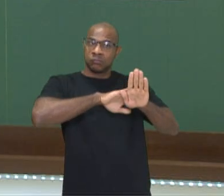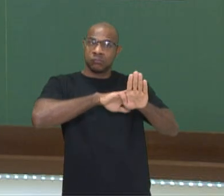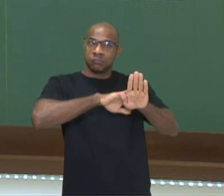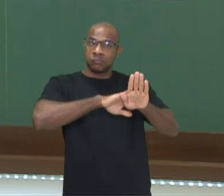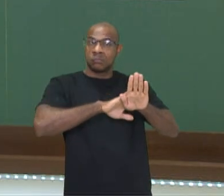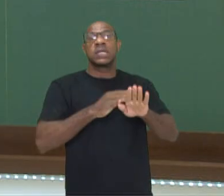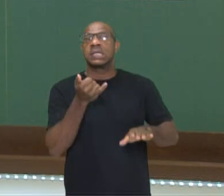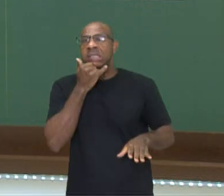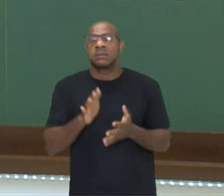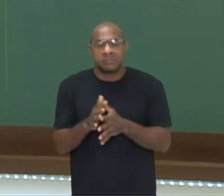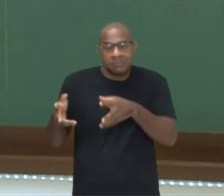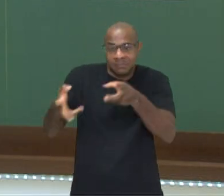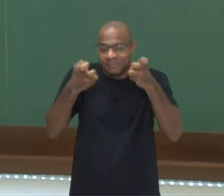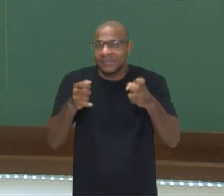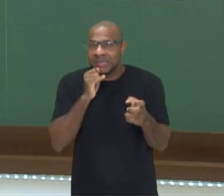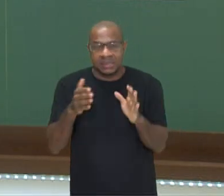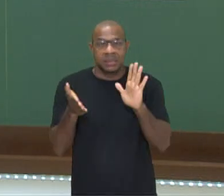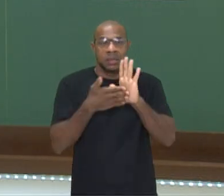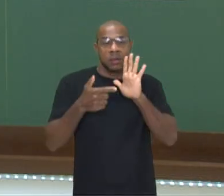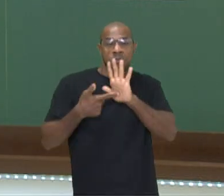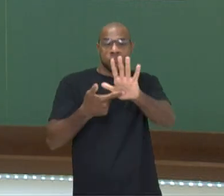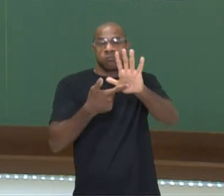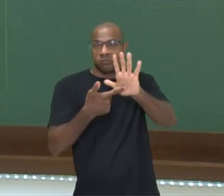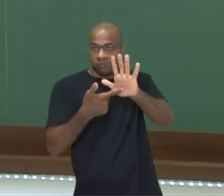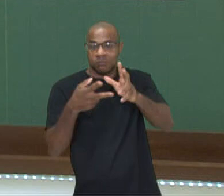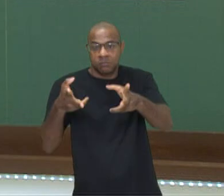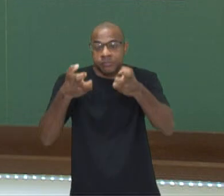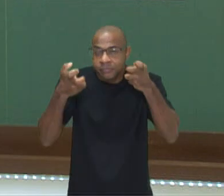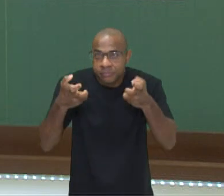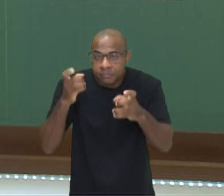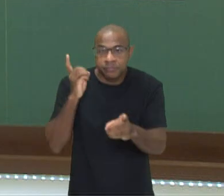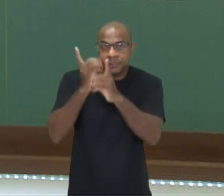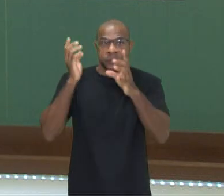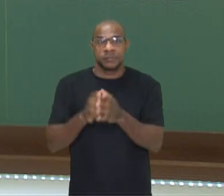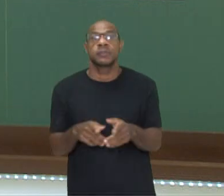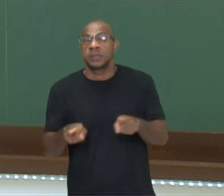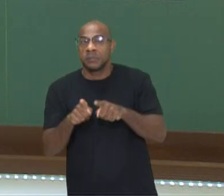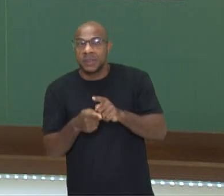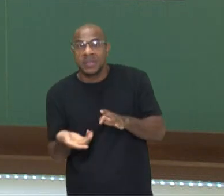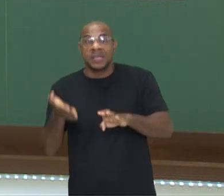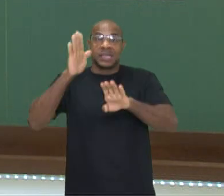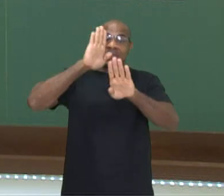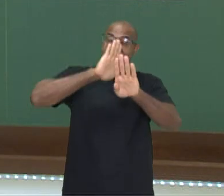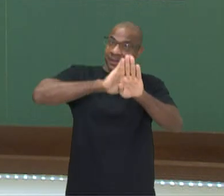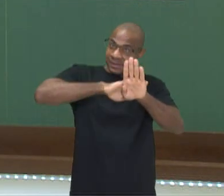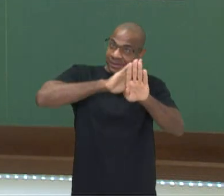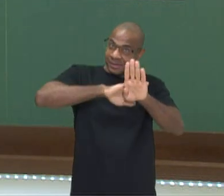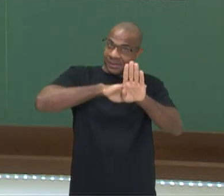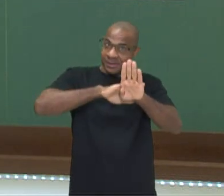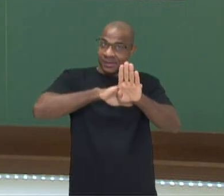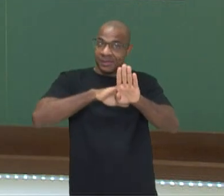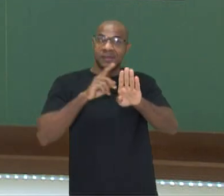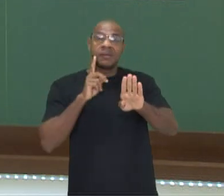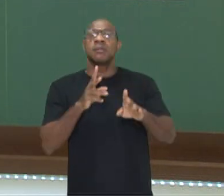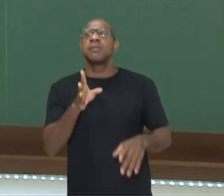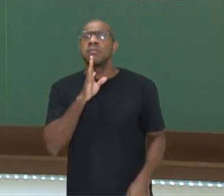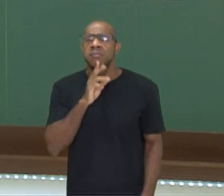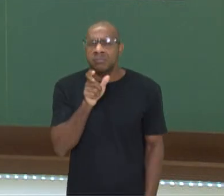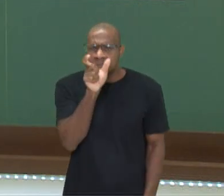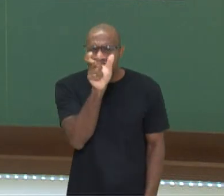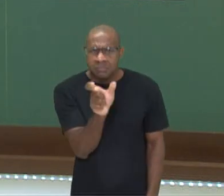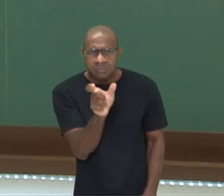e já encontra. Inferir informações implícitas, que significa eu